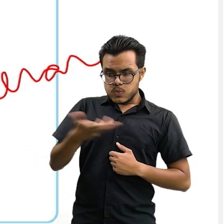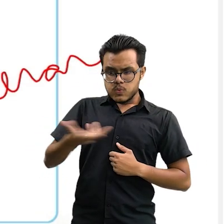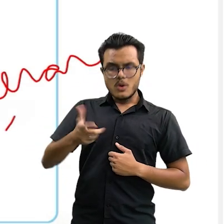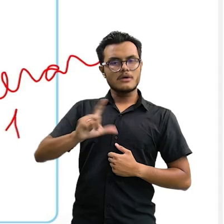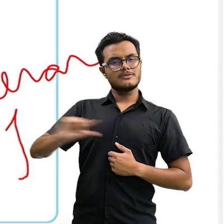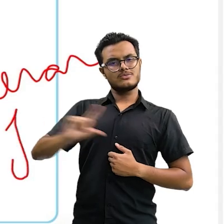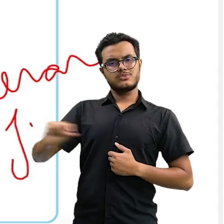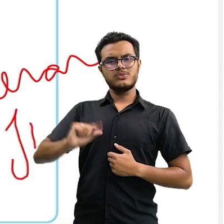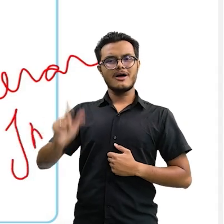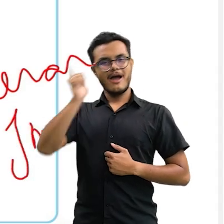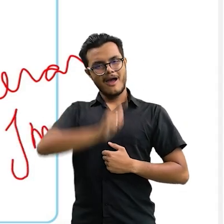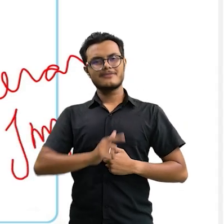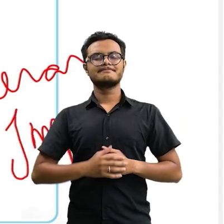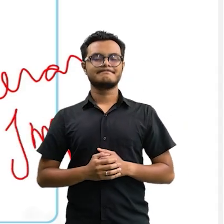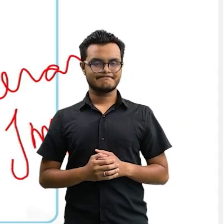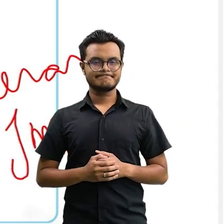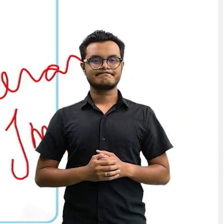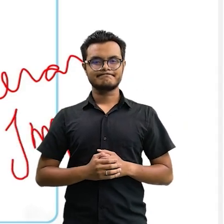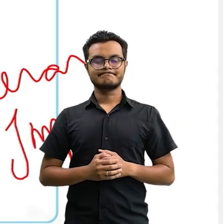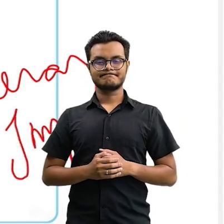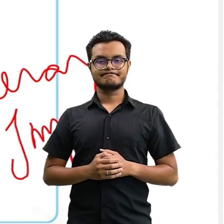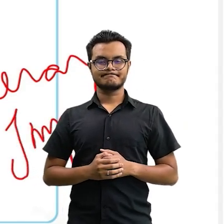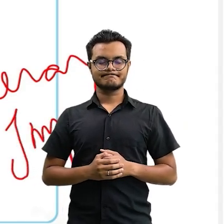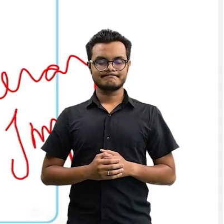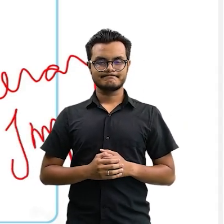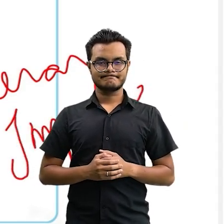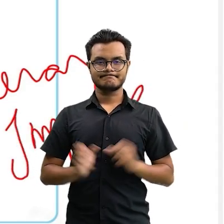acelerar o impulso